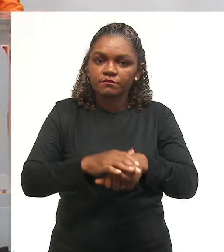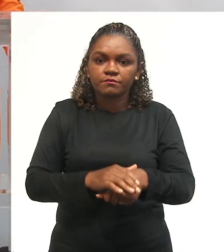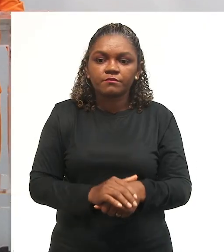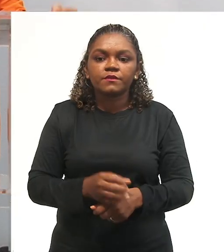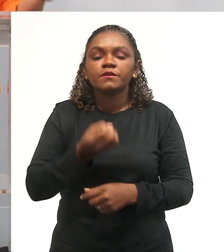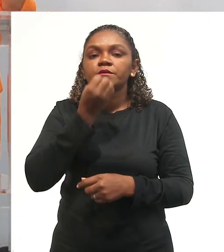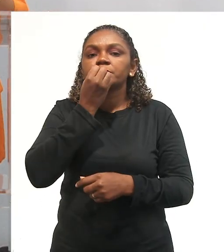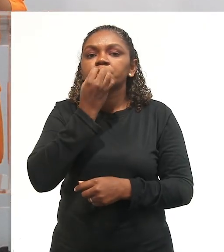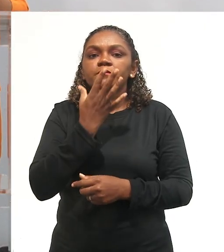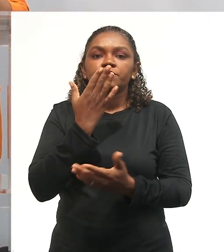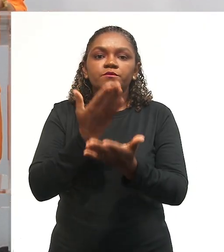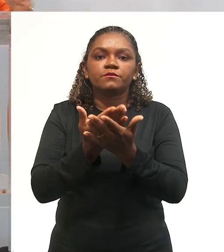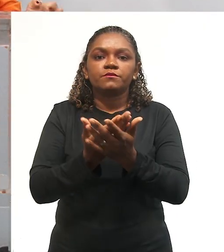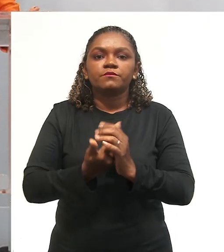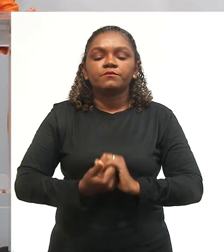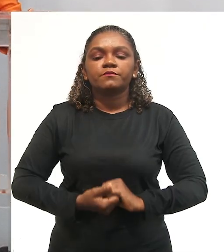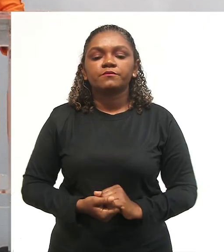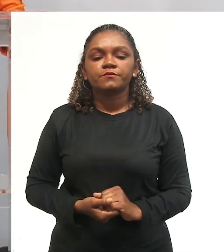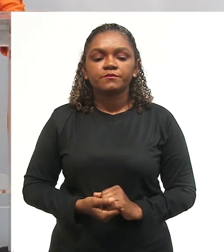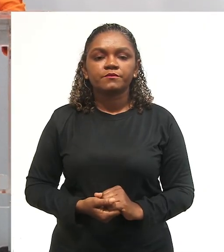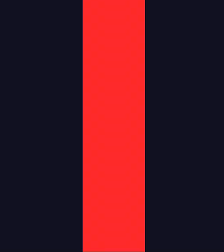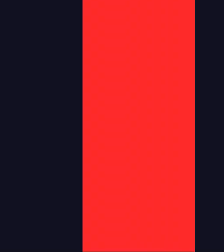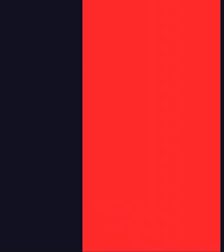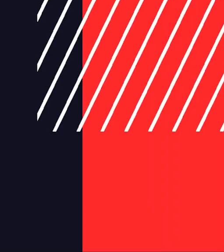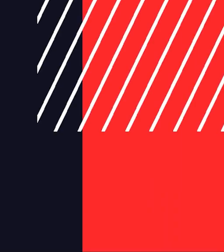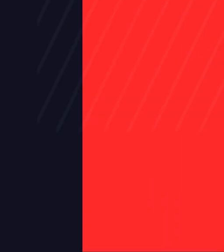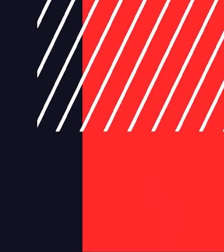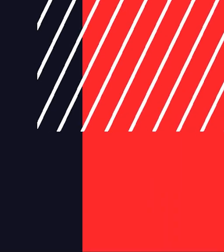EAD. Sucesso, até a próxima aula.